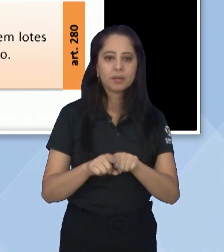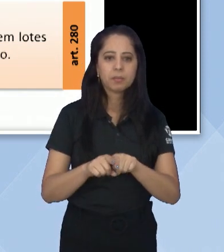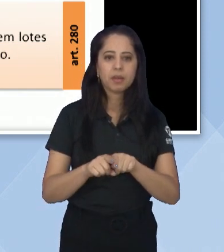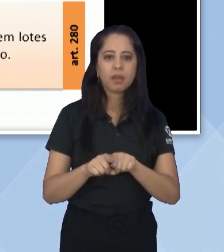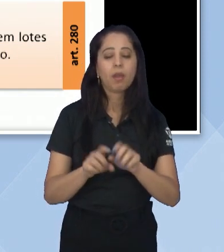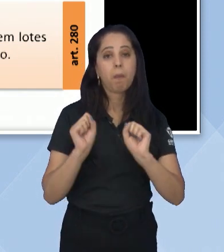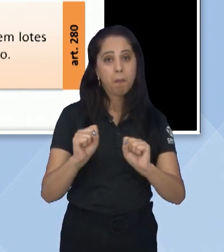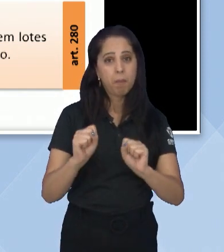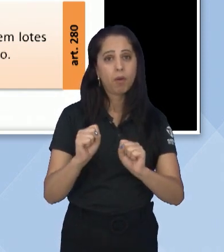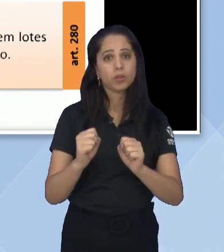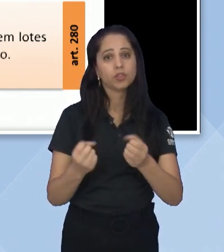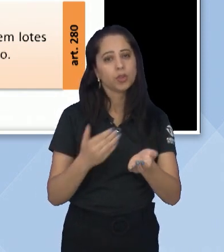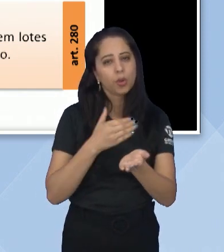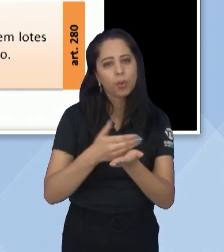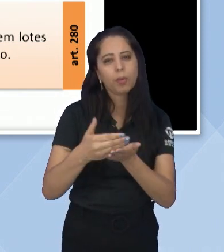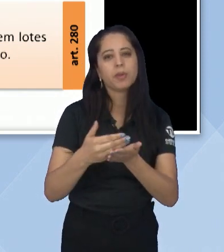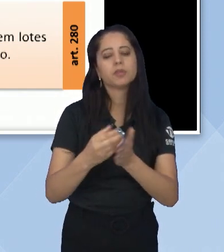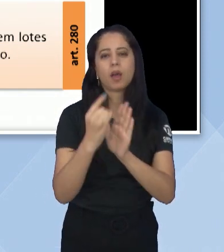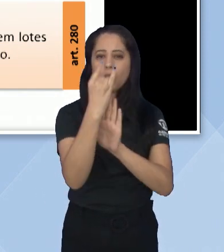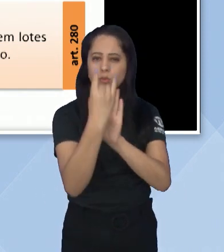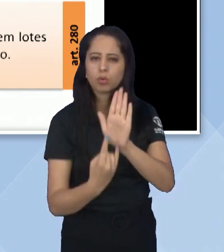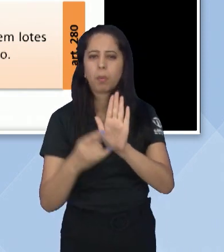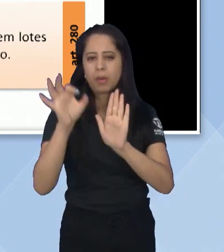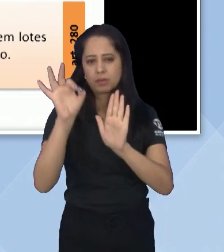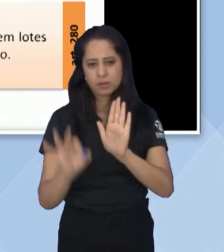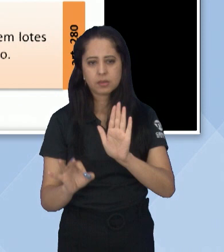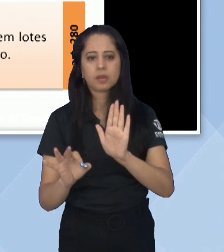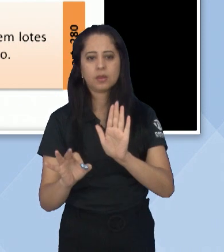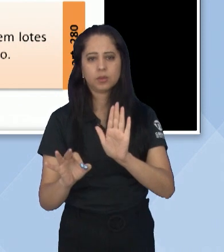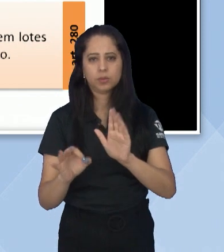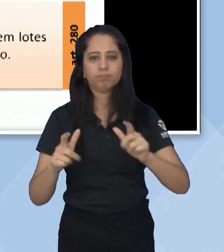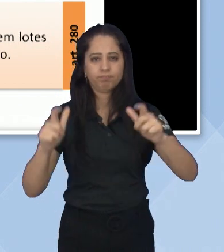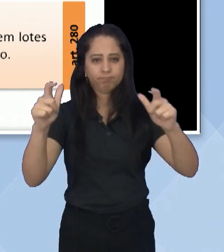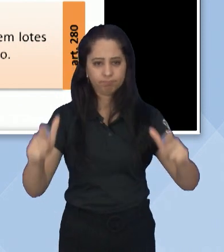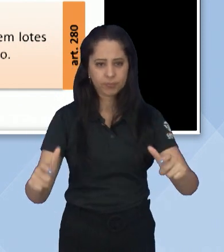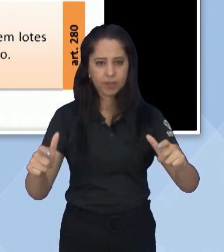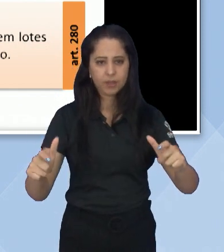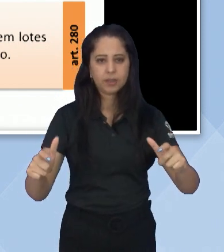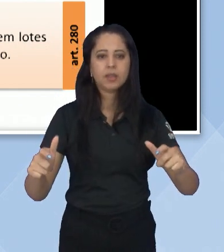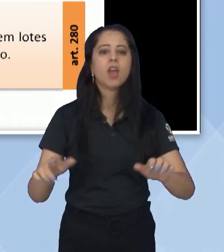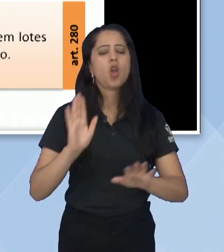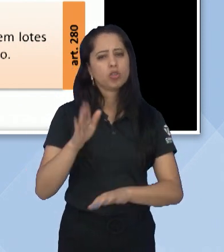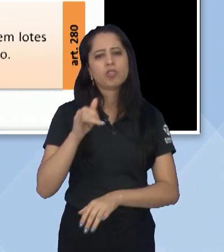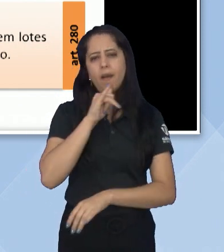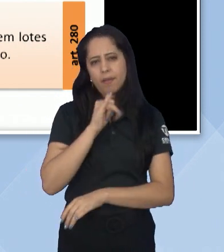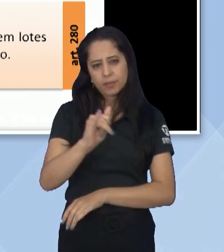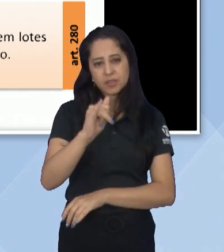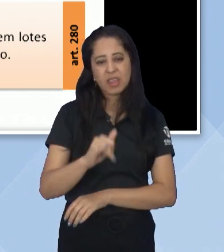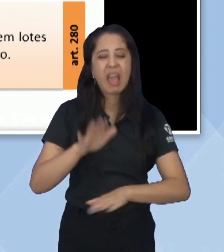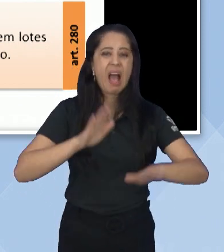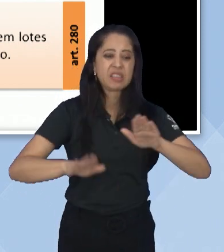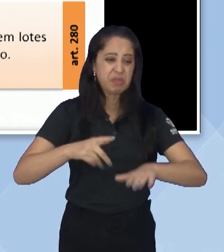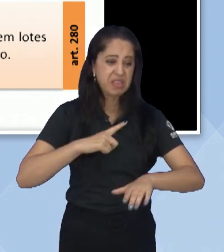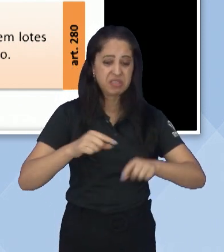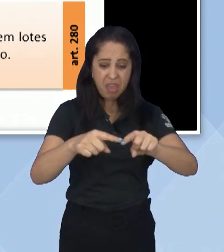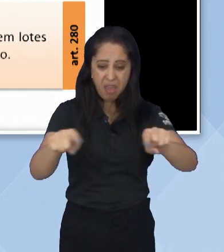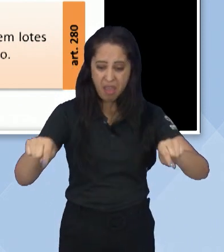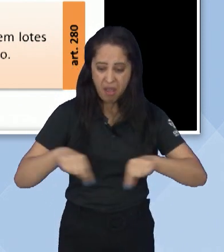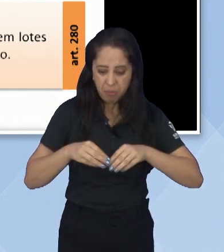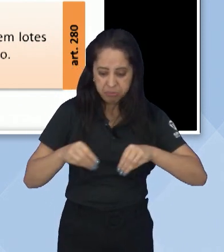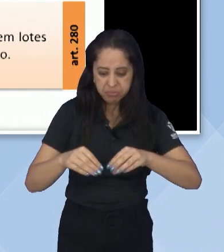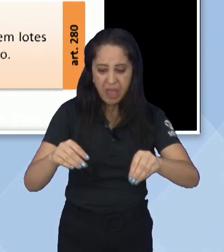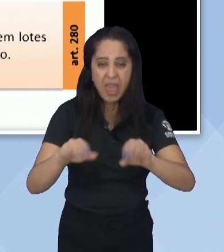possa entrar em lotes contestados ou área inferiores ao mínimo estabelecido dos alinhamento que aquilo que eu falei muitas vezes você tem terrenos que não tem